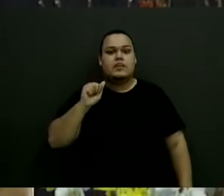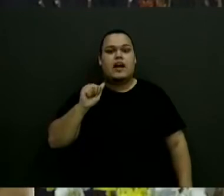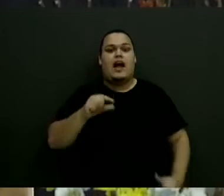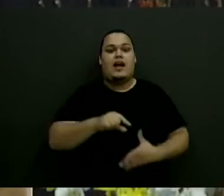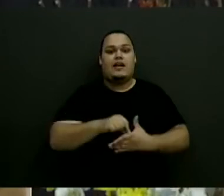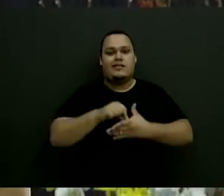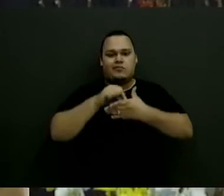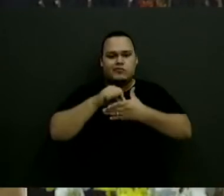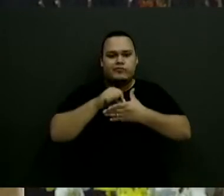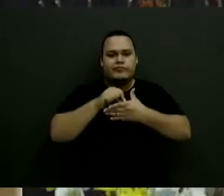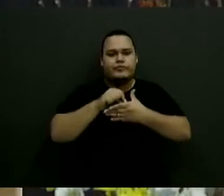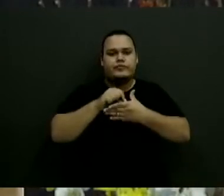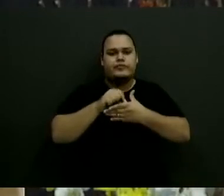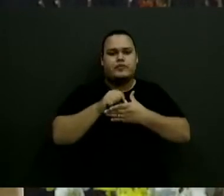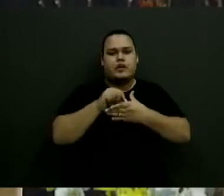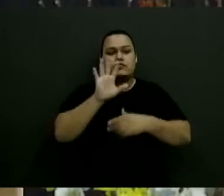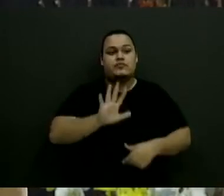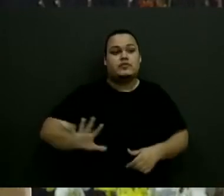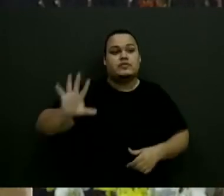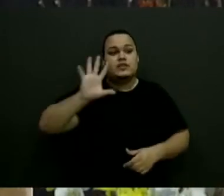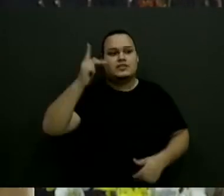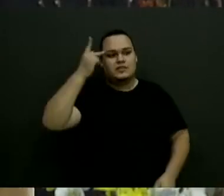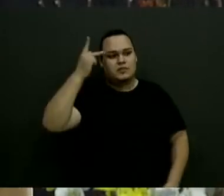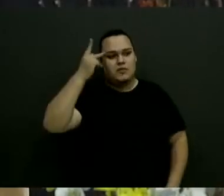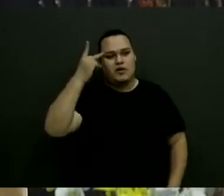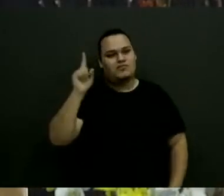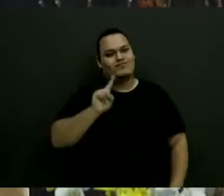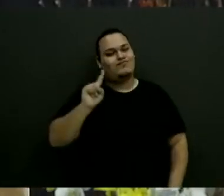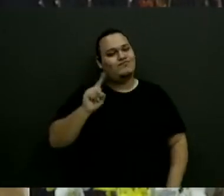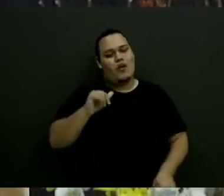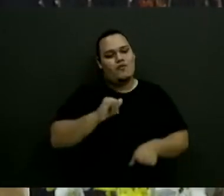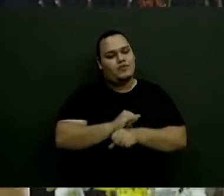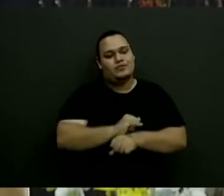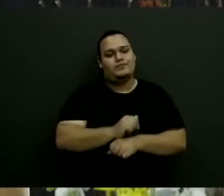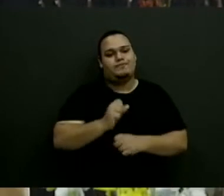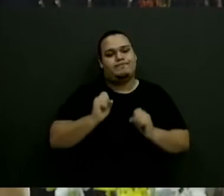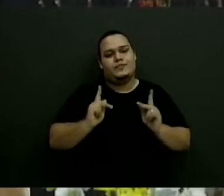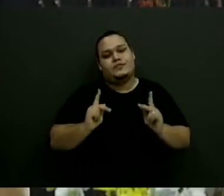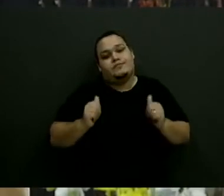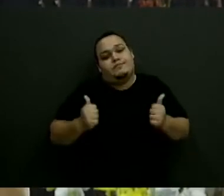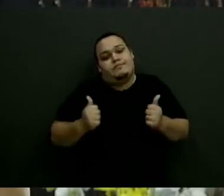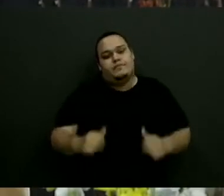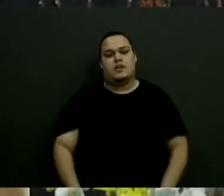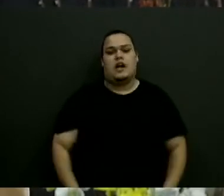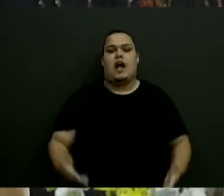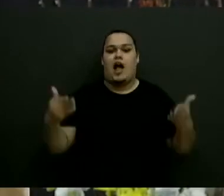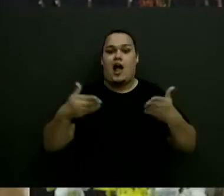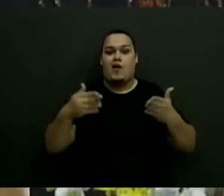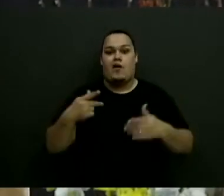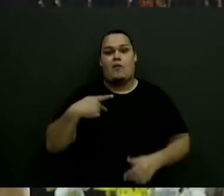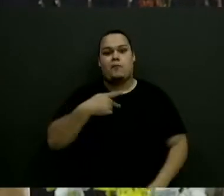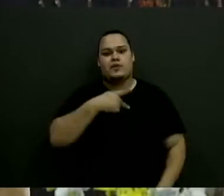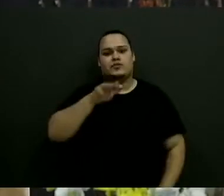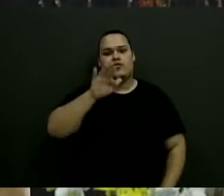coordenadora, foi nossa coordenadora do Estado de São Paulo, está com a gente? Não. Não? Ok, pastor Fernando, vê se você consegue abrir teu áudio agora.